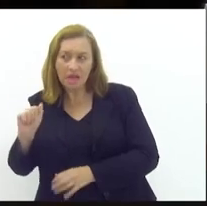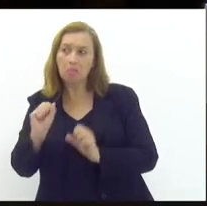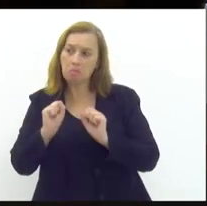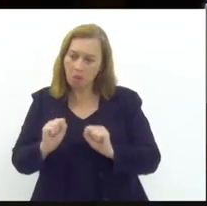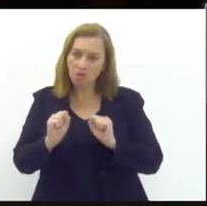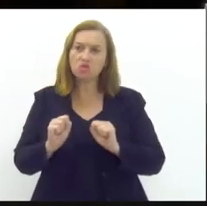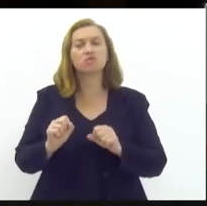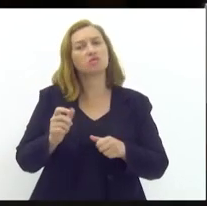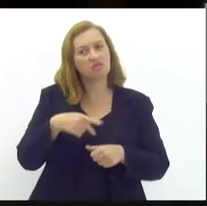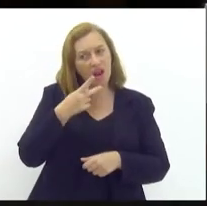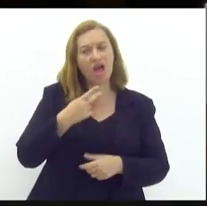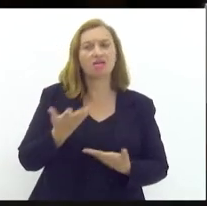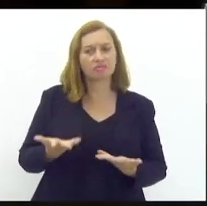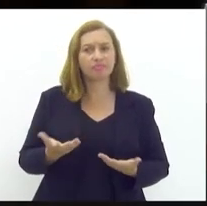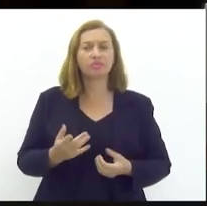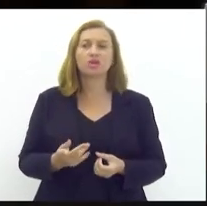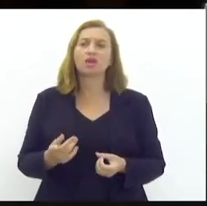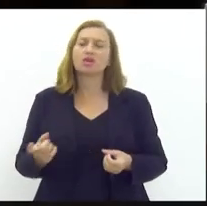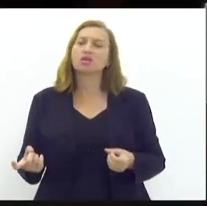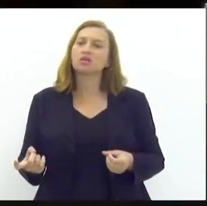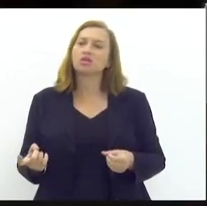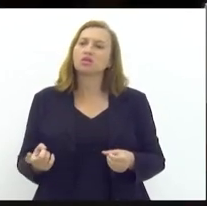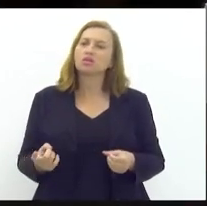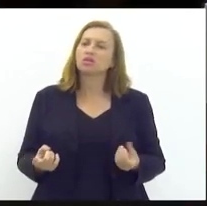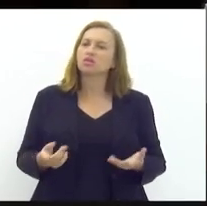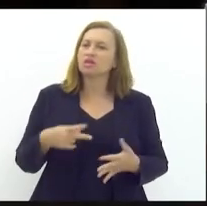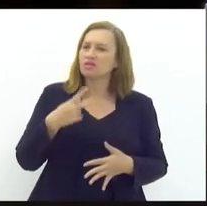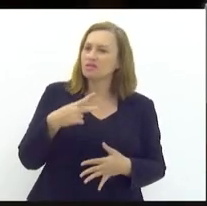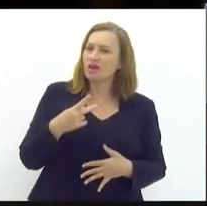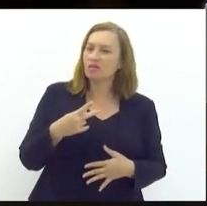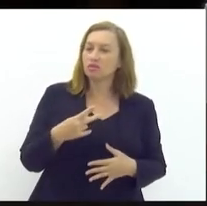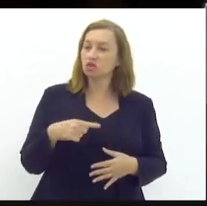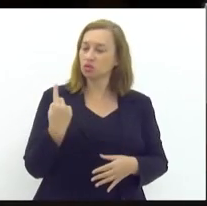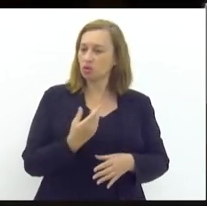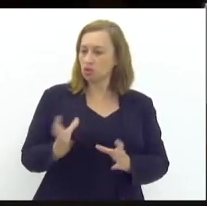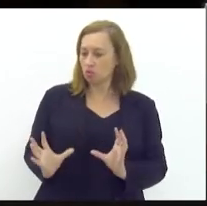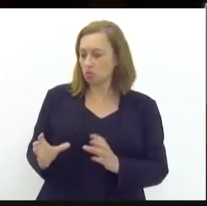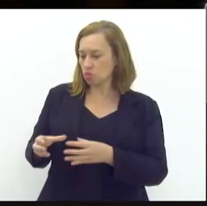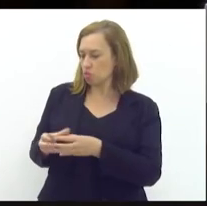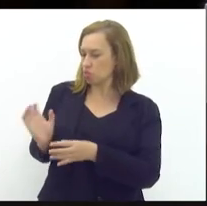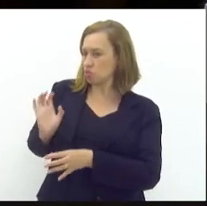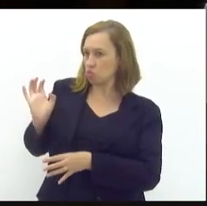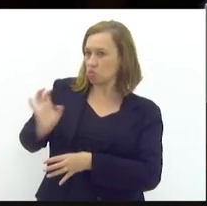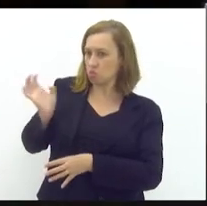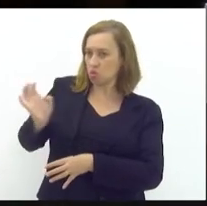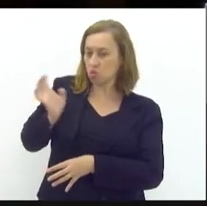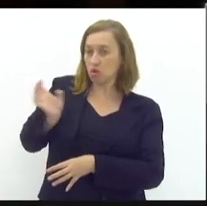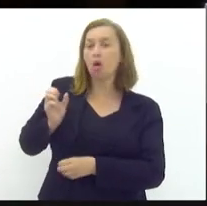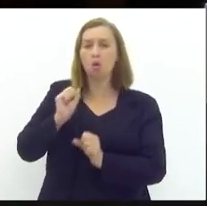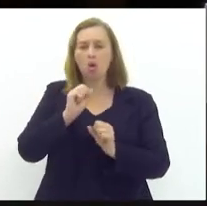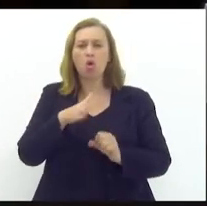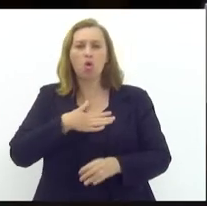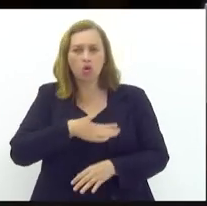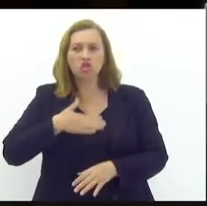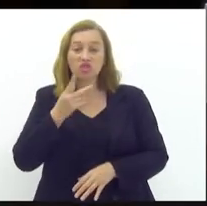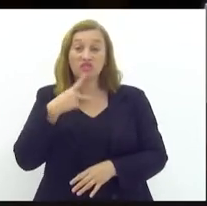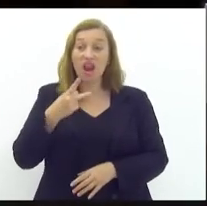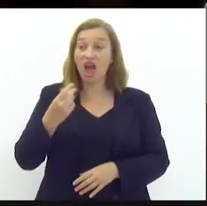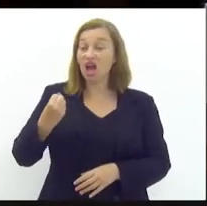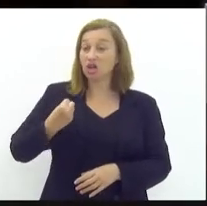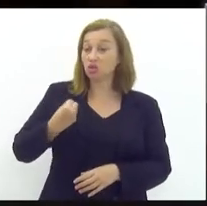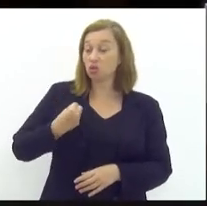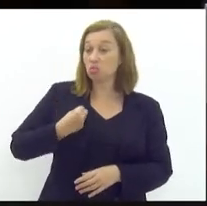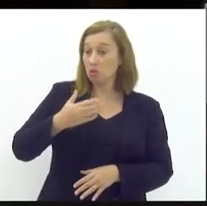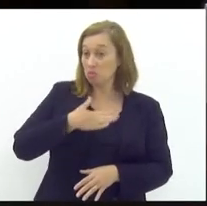eu acho que quando a gente fala de reforma tributária Equidade se a gente é de classe média alta e tem uma renda eu gosto de falar dos valores meus de